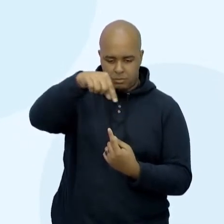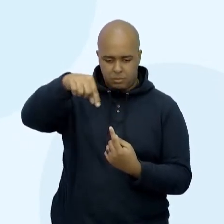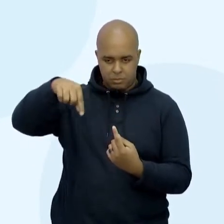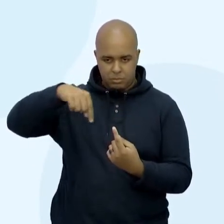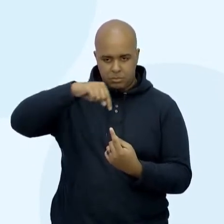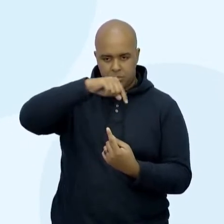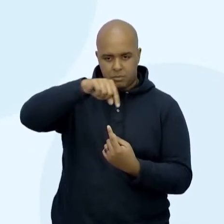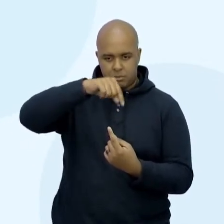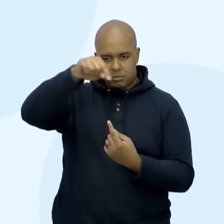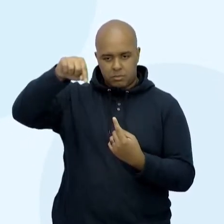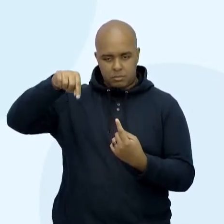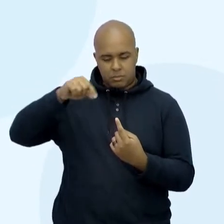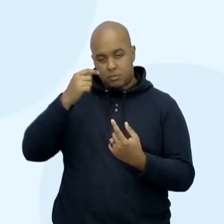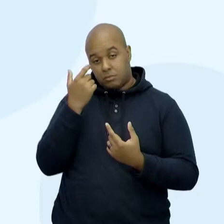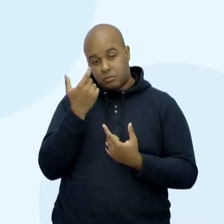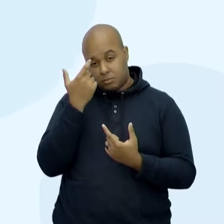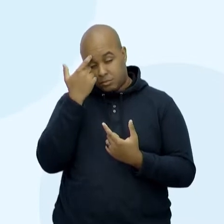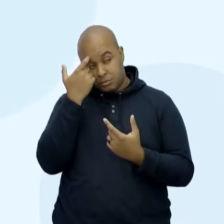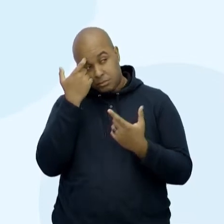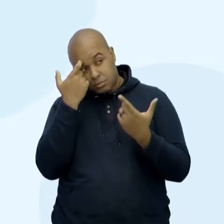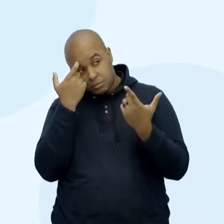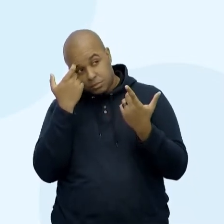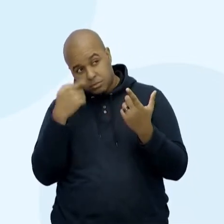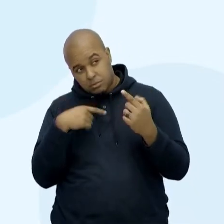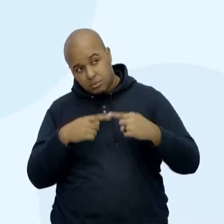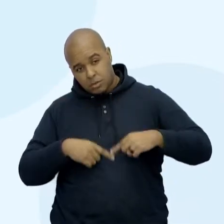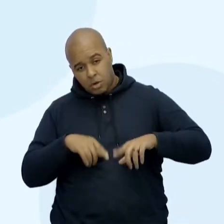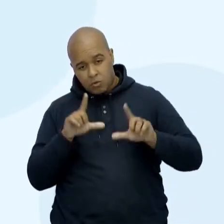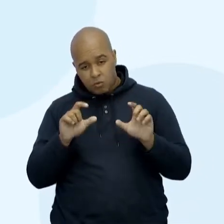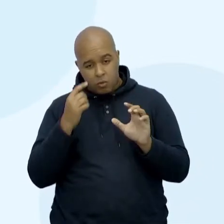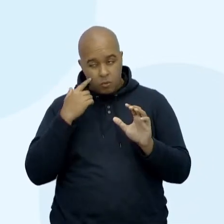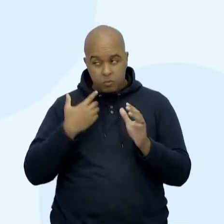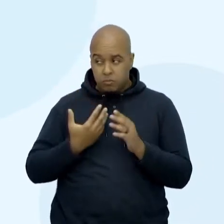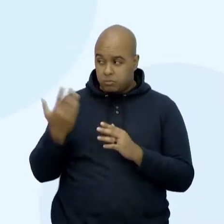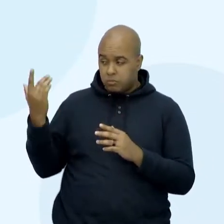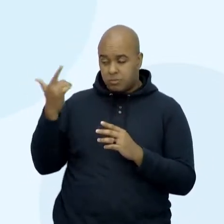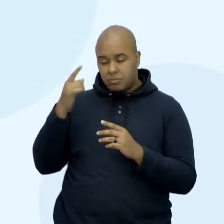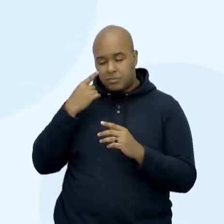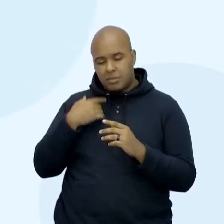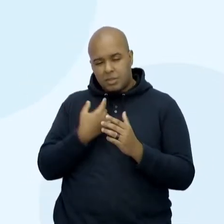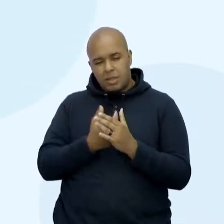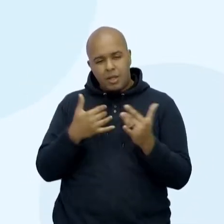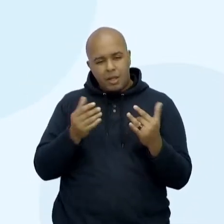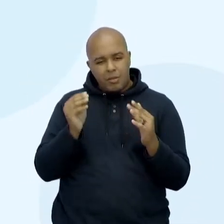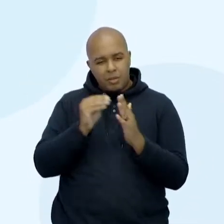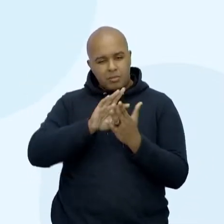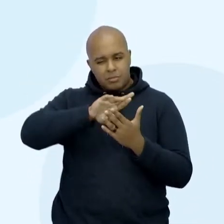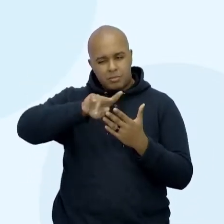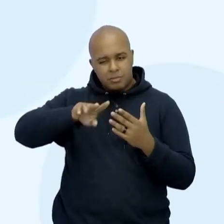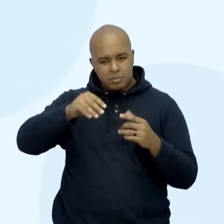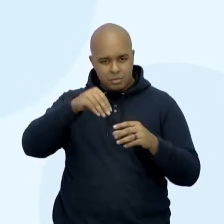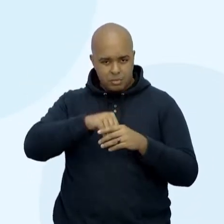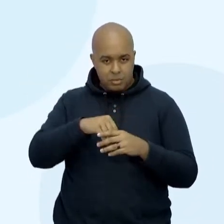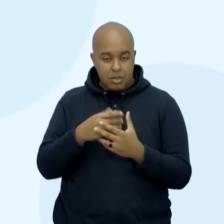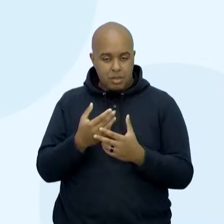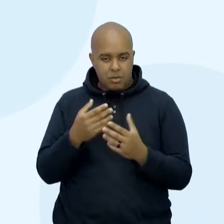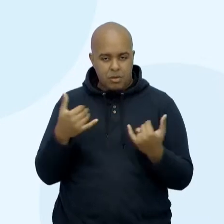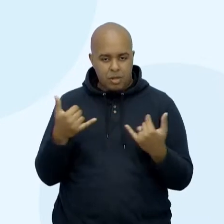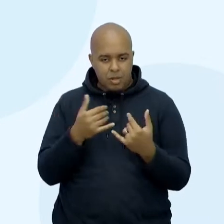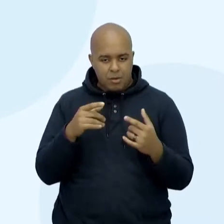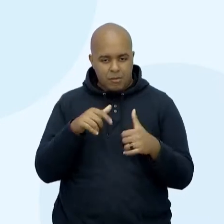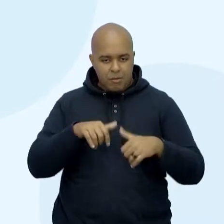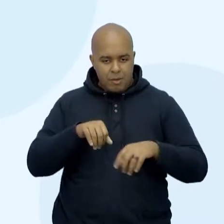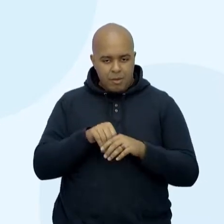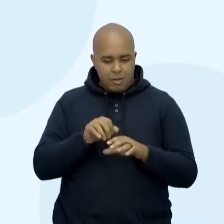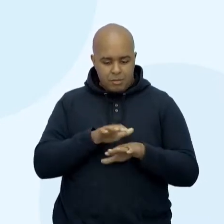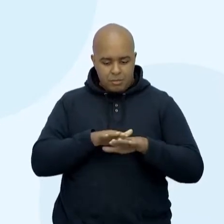oferecendo calor, né? Essa imagem aí, então está dando várias energias aí. O elétron que estava